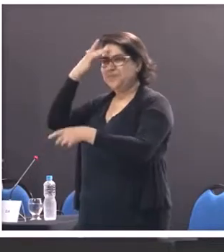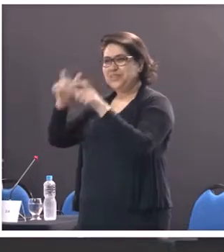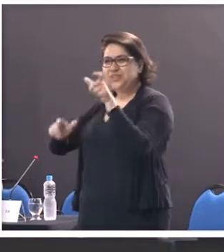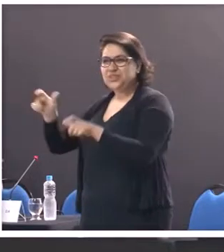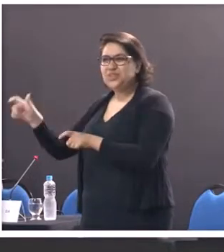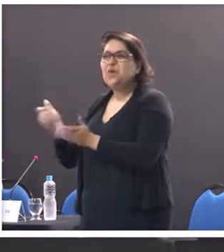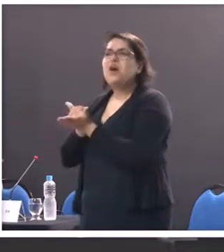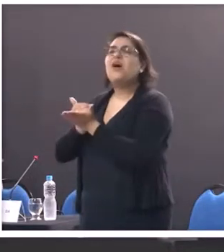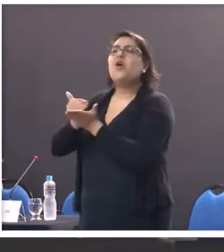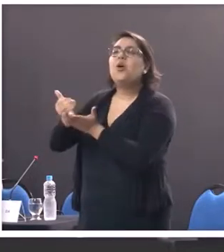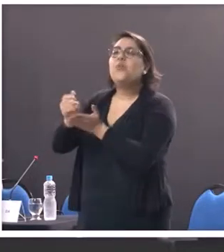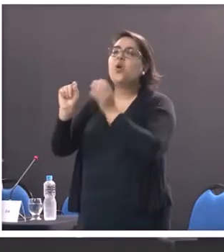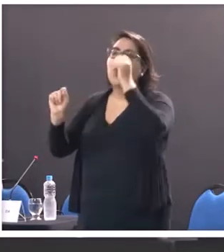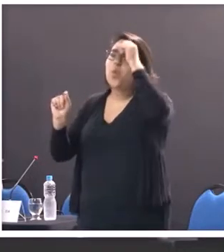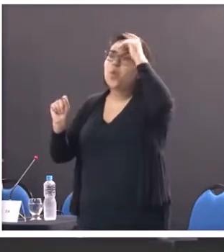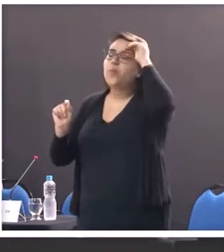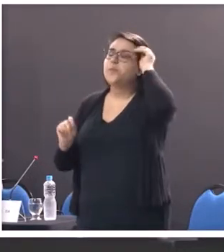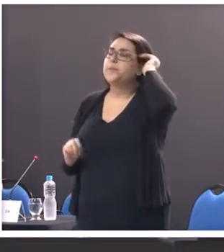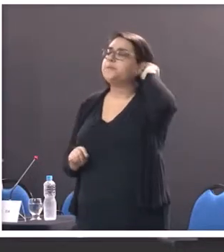começam a